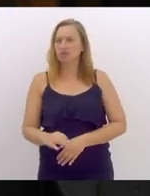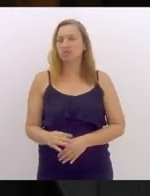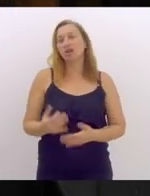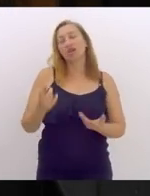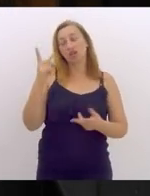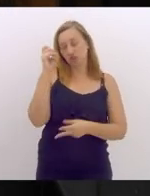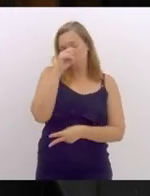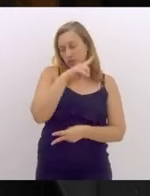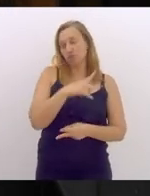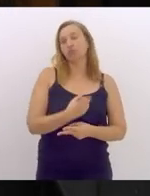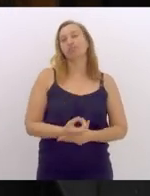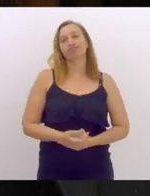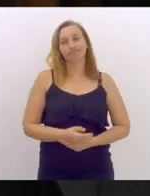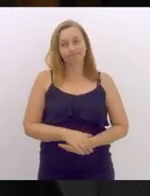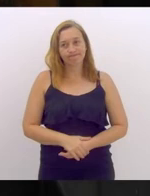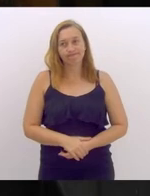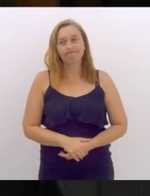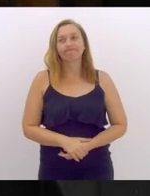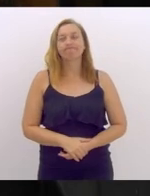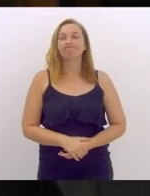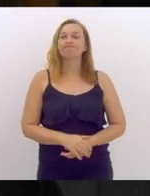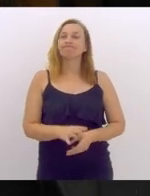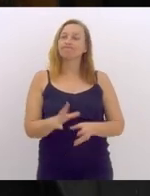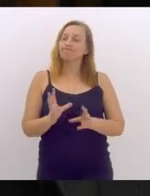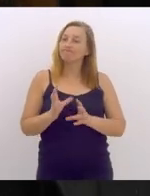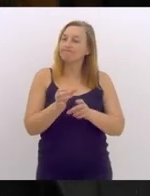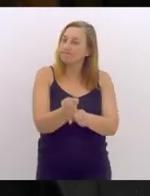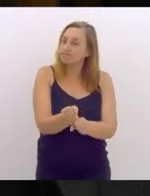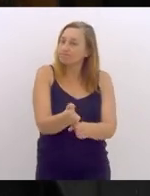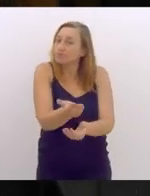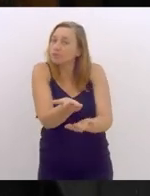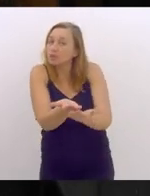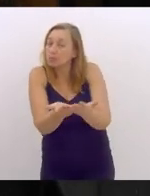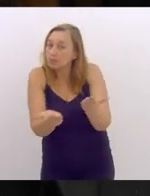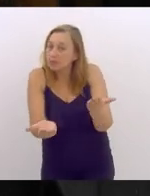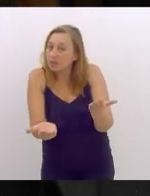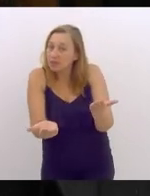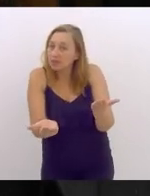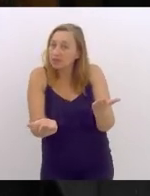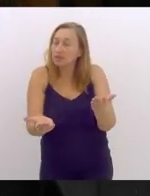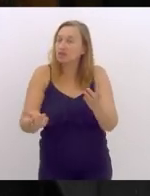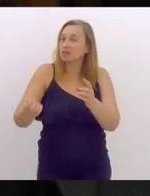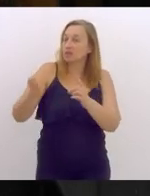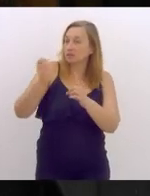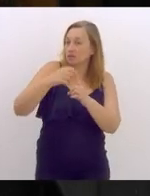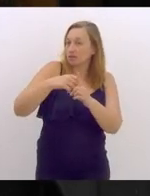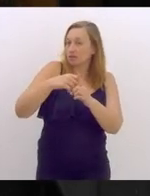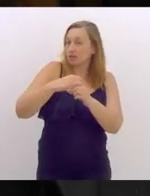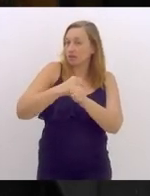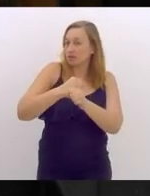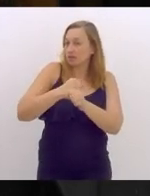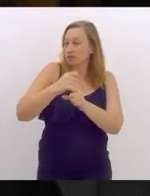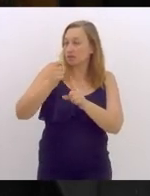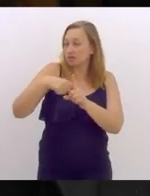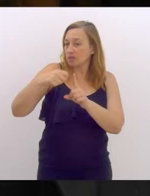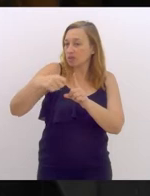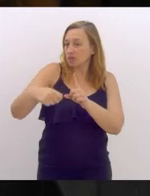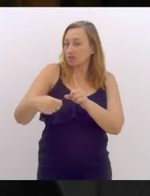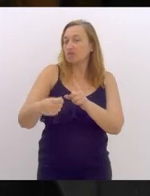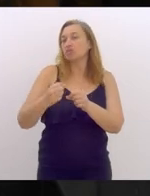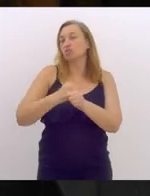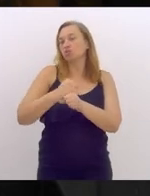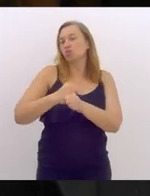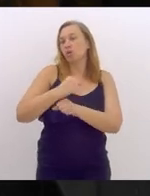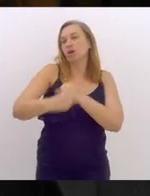difícil calcular que perda anual será essa em